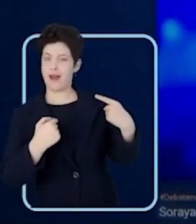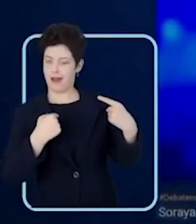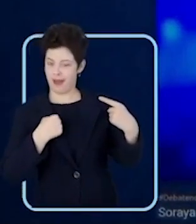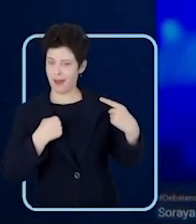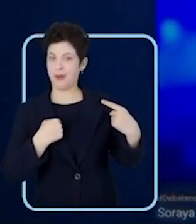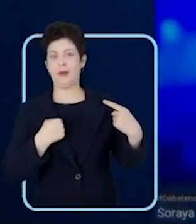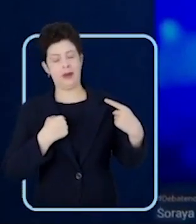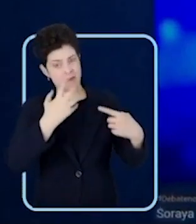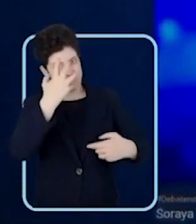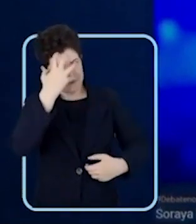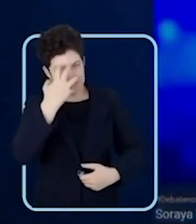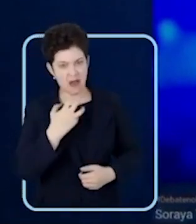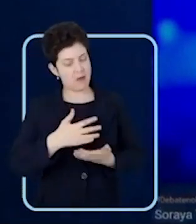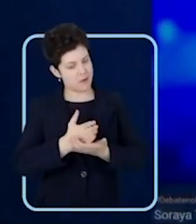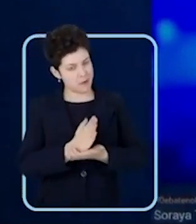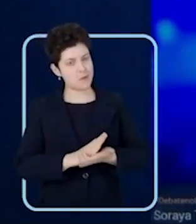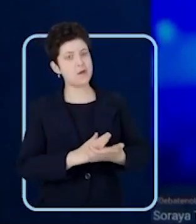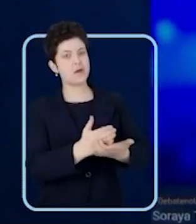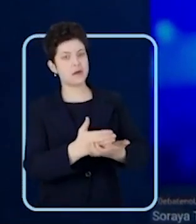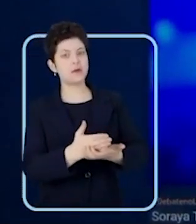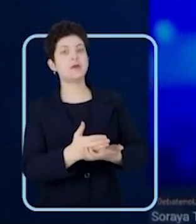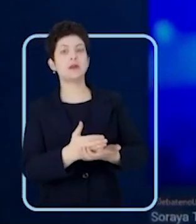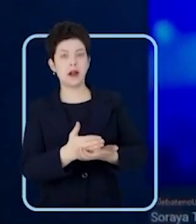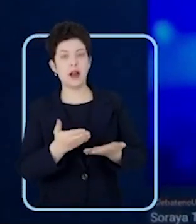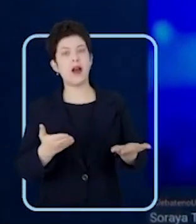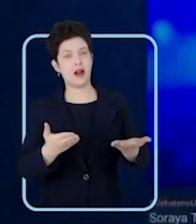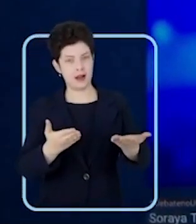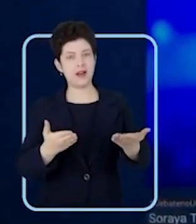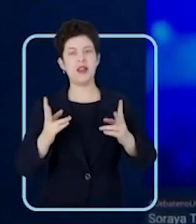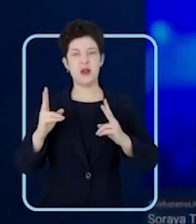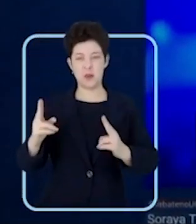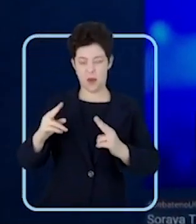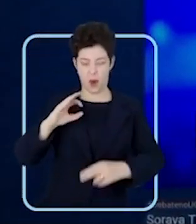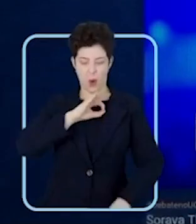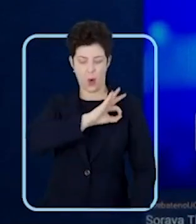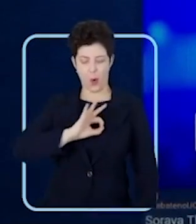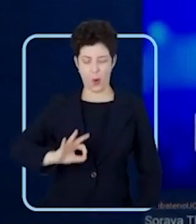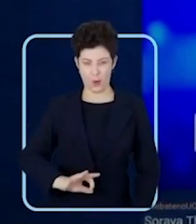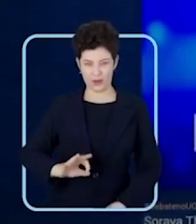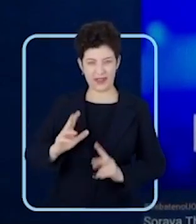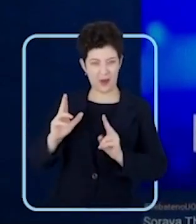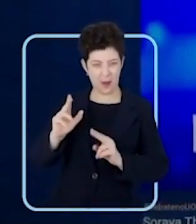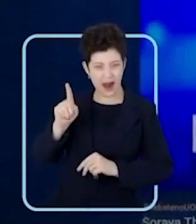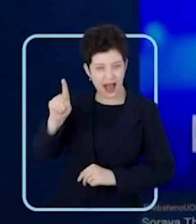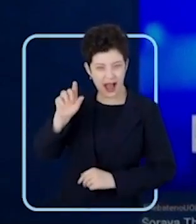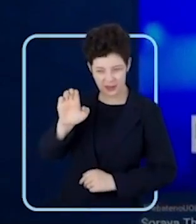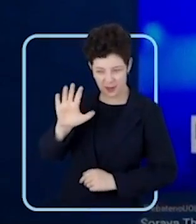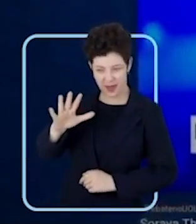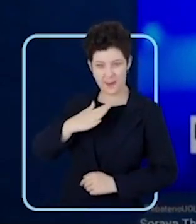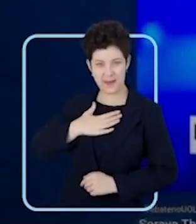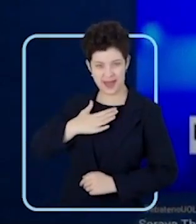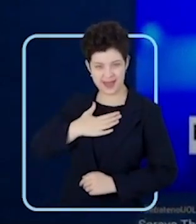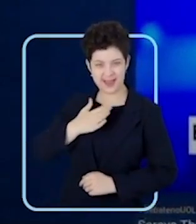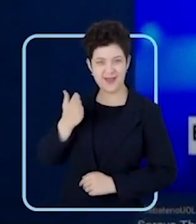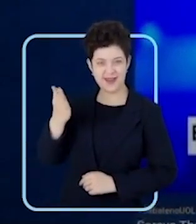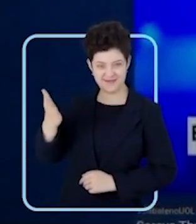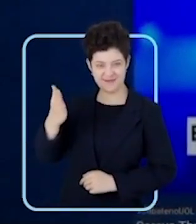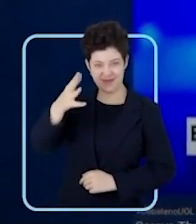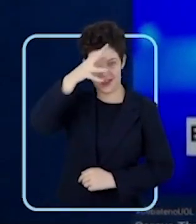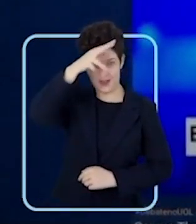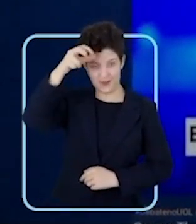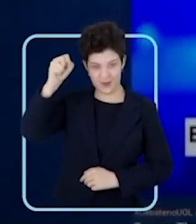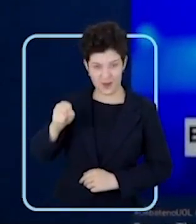sendo tigrão, eu fico extremamente incomodada. Aí eu fico brava assim. E digo mais para você. Lá no